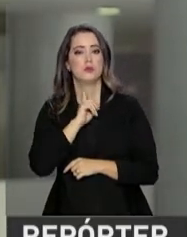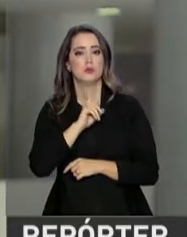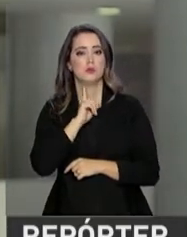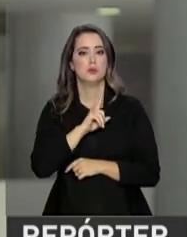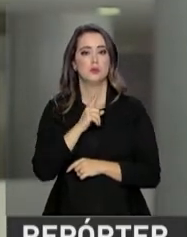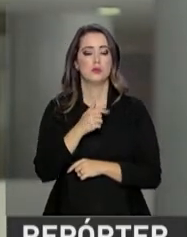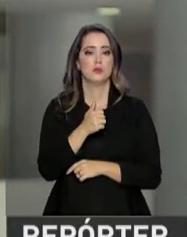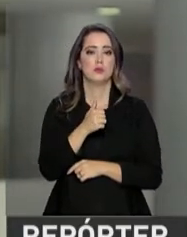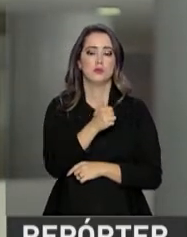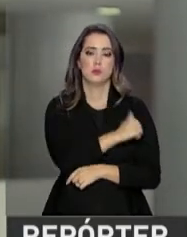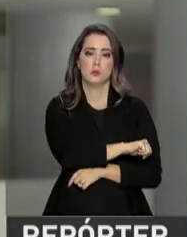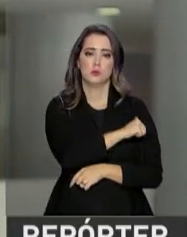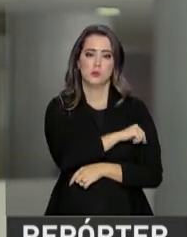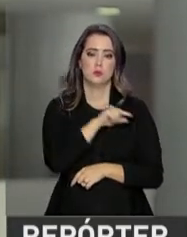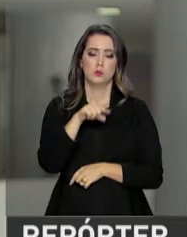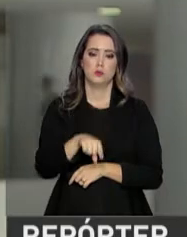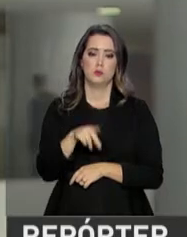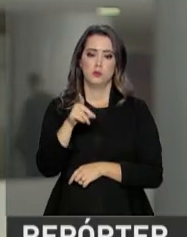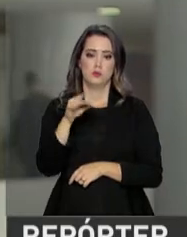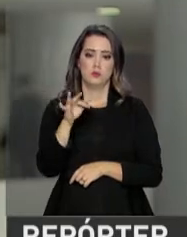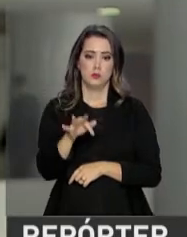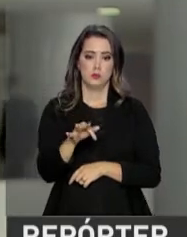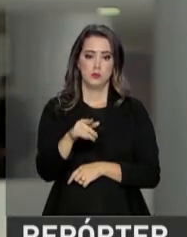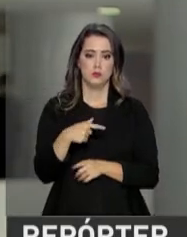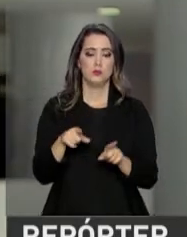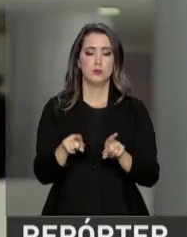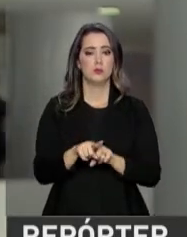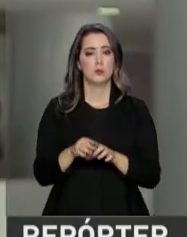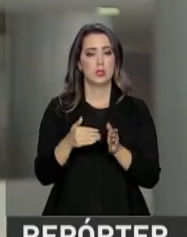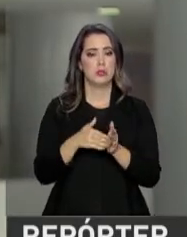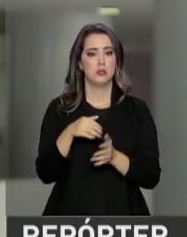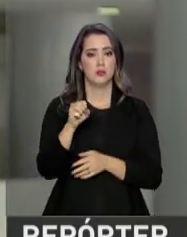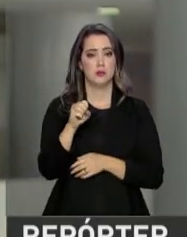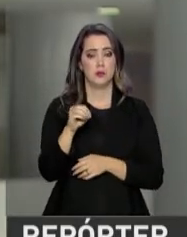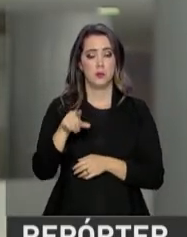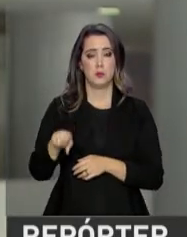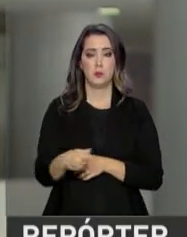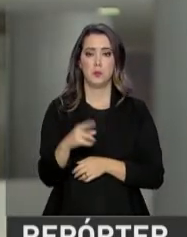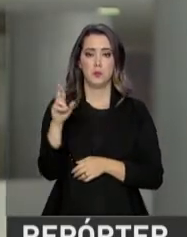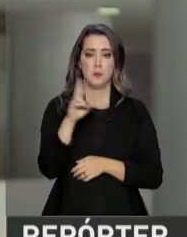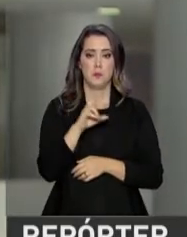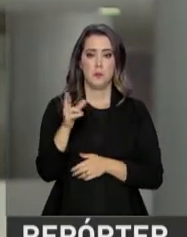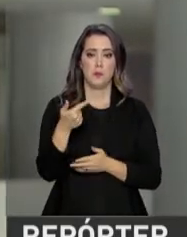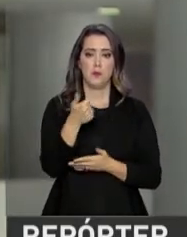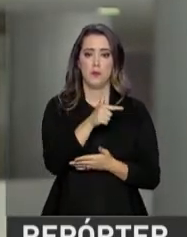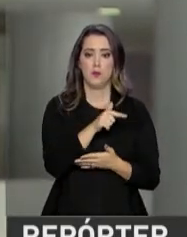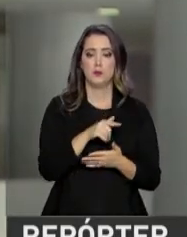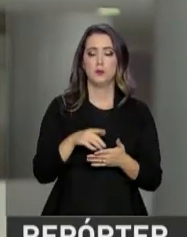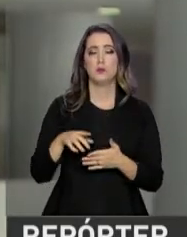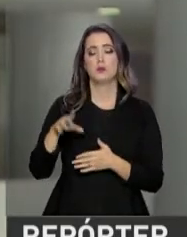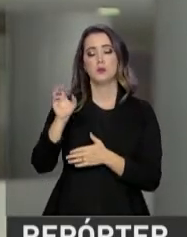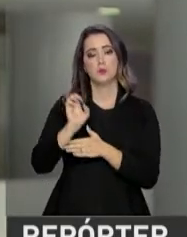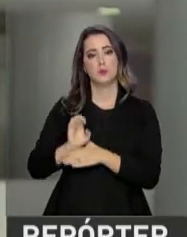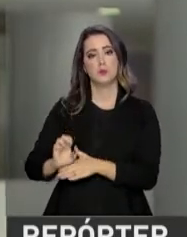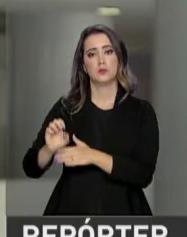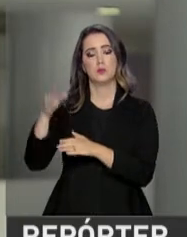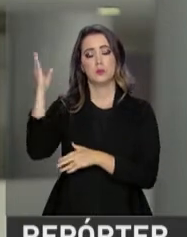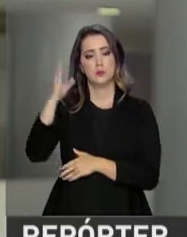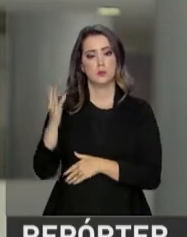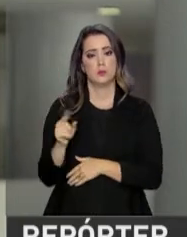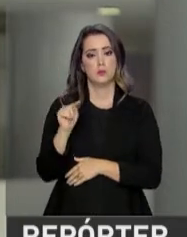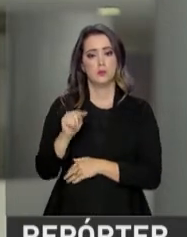rio de janeiro e aqui no distrito federal e de até 800 mil reais no restante do país já os imóveis